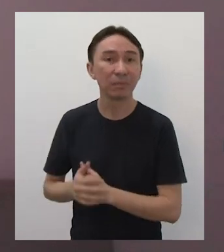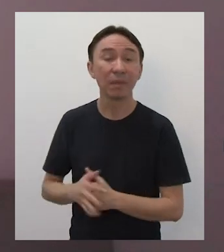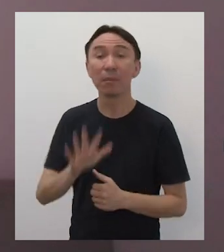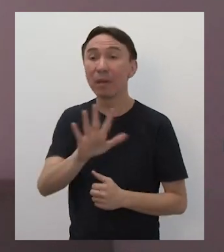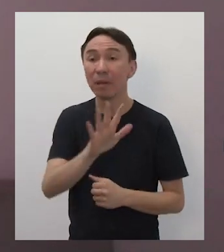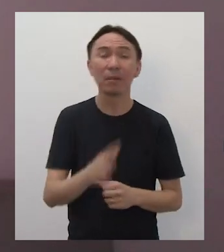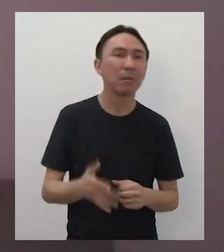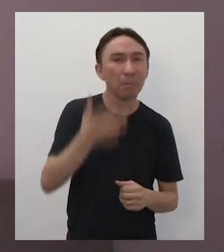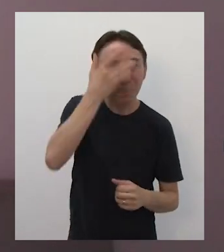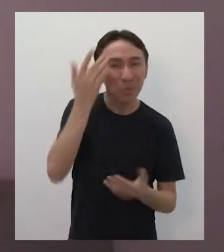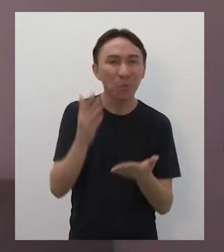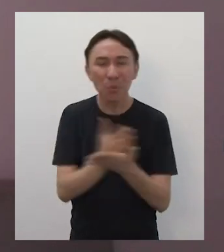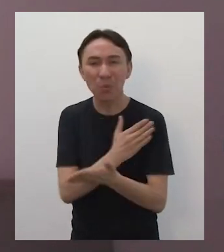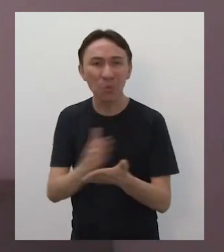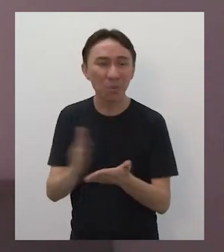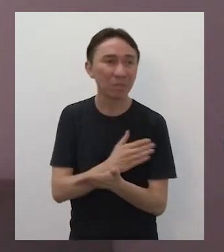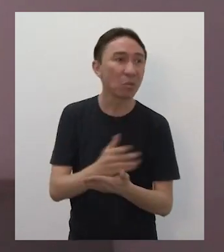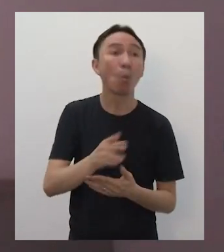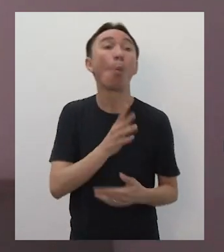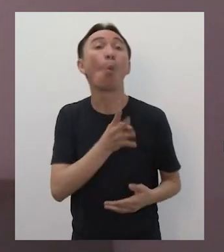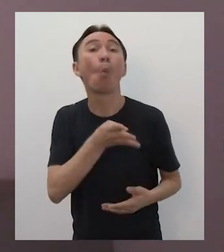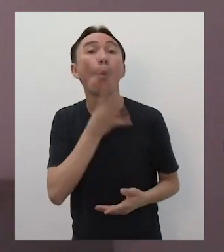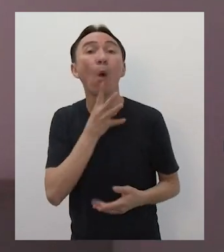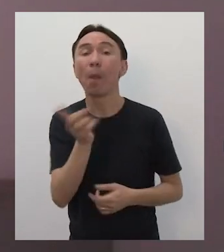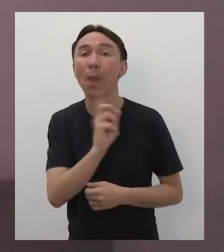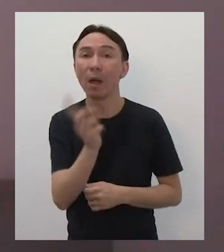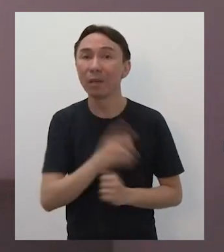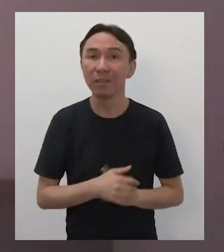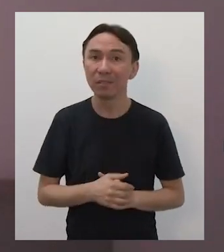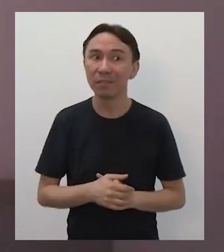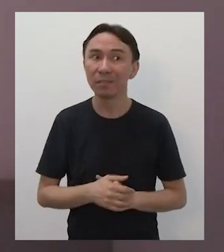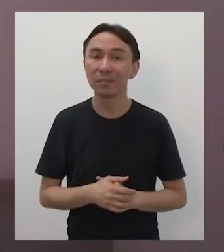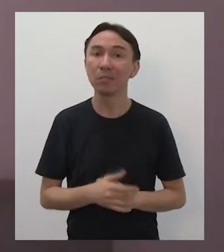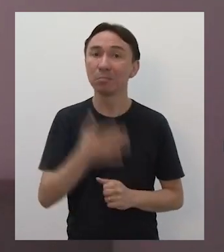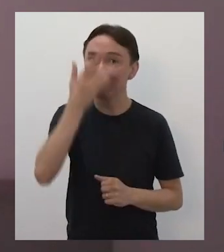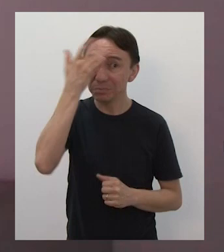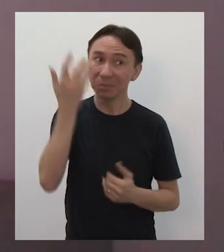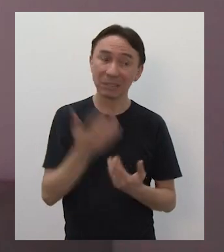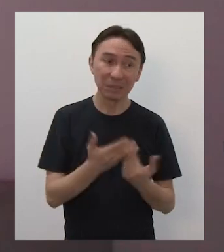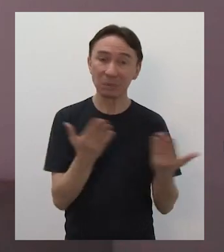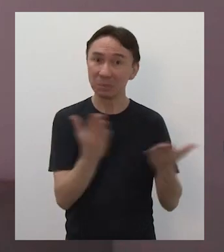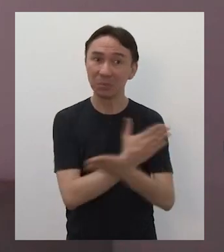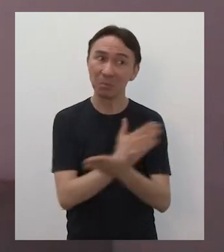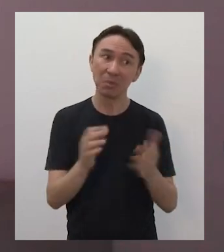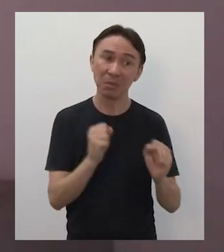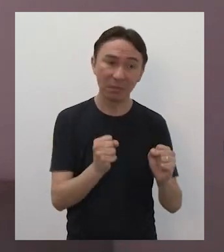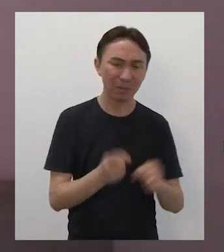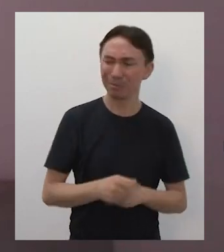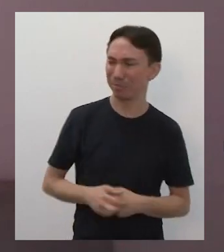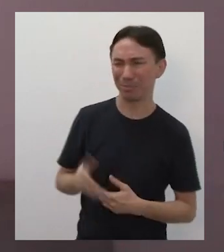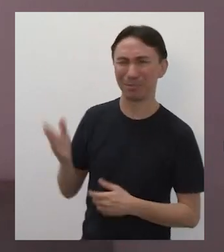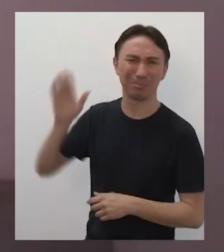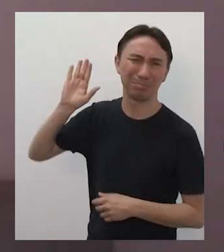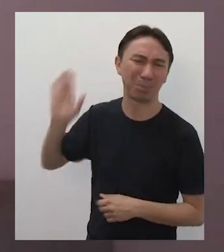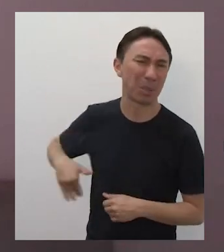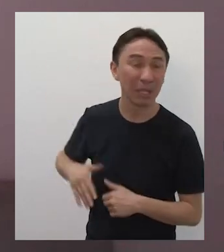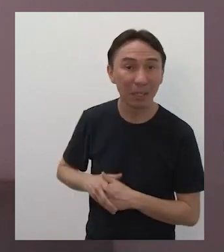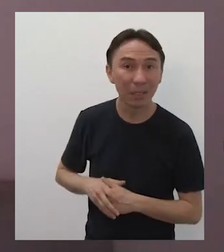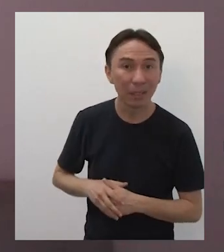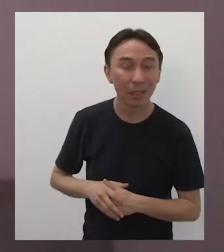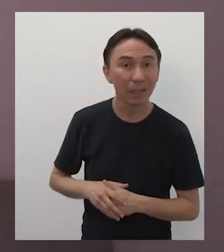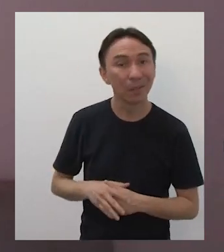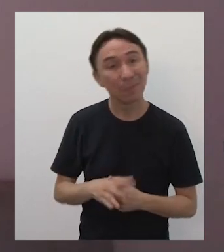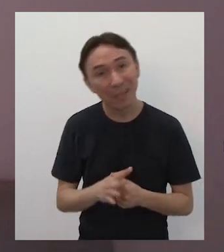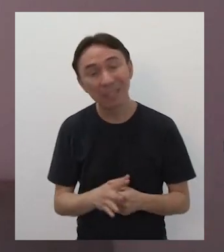falando, nada a ver o que ela está falando. Mas eu tive que sair porque eu quero conhecer mais.